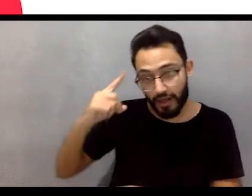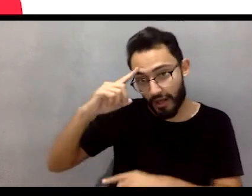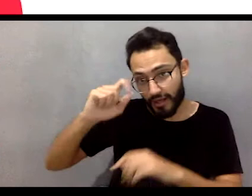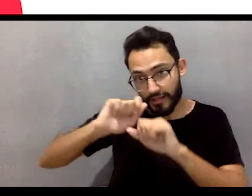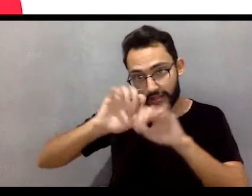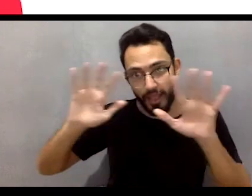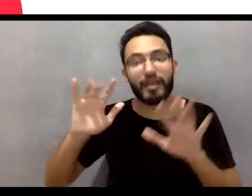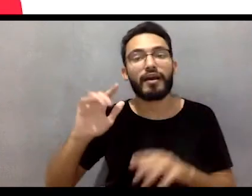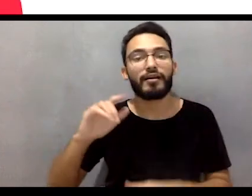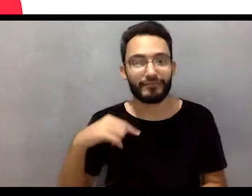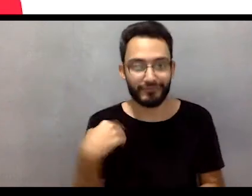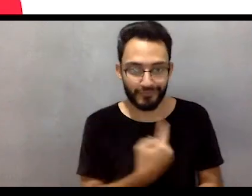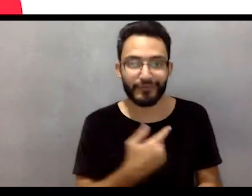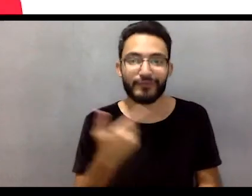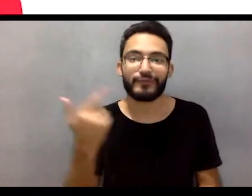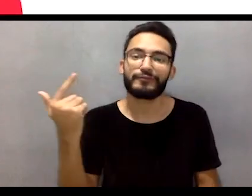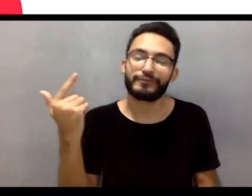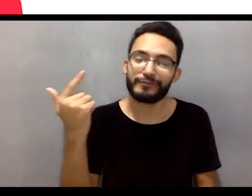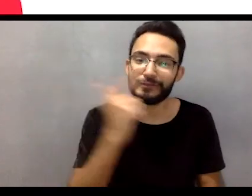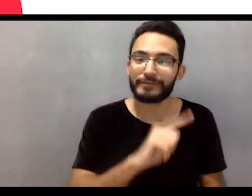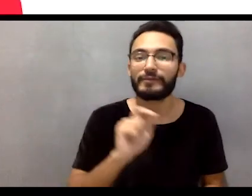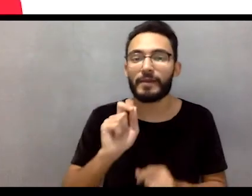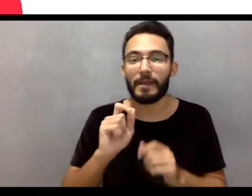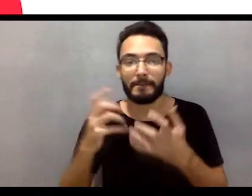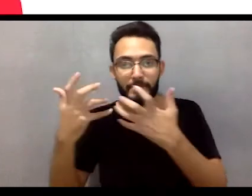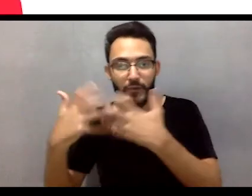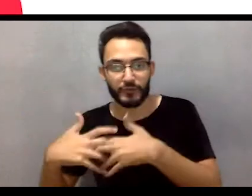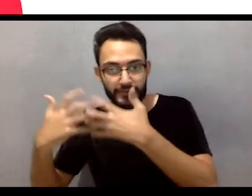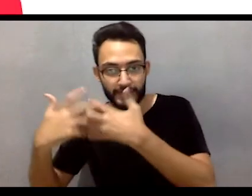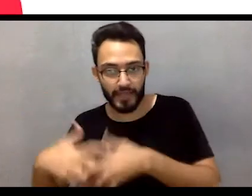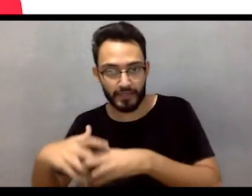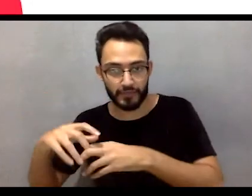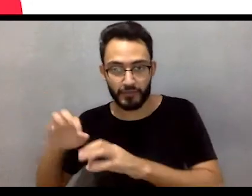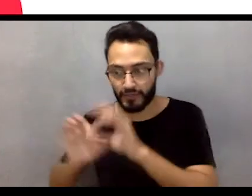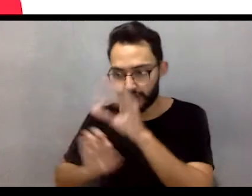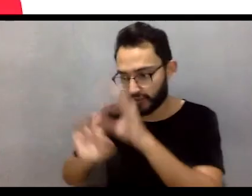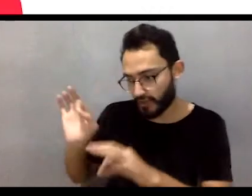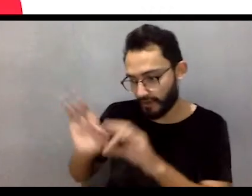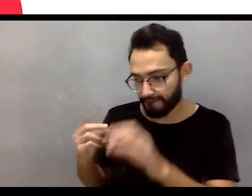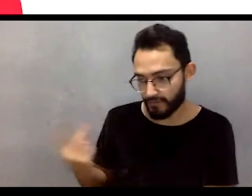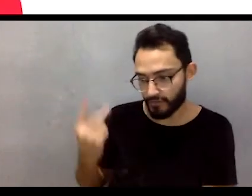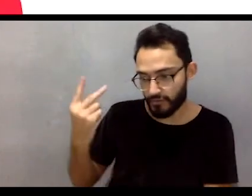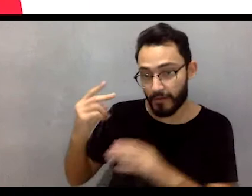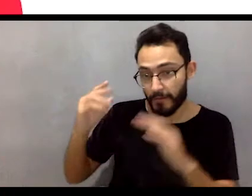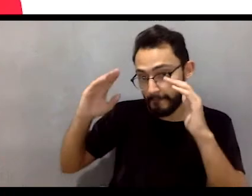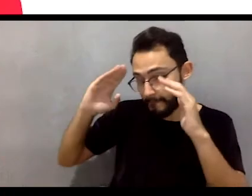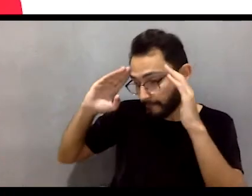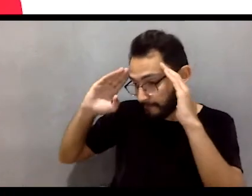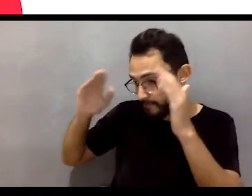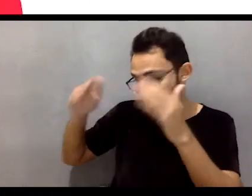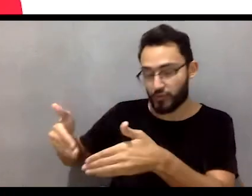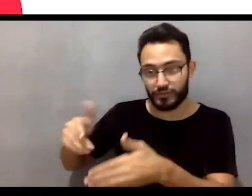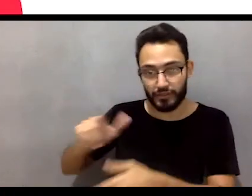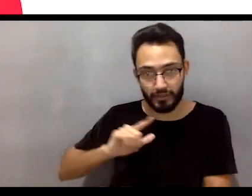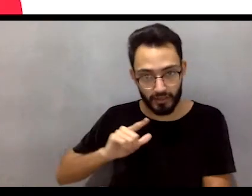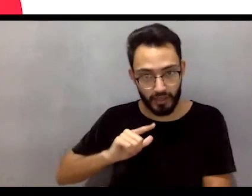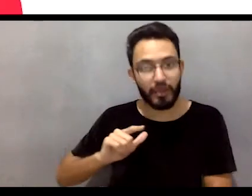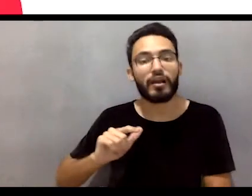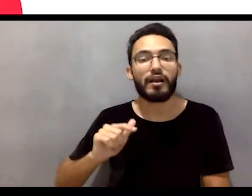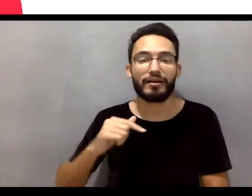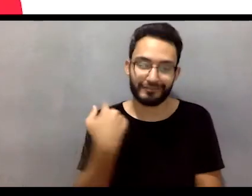claro, a gente passando pelo processo da engenharia de valor e de priorização, a gente